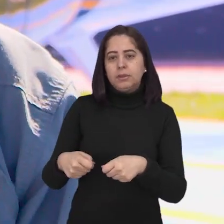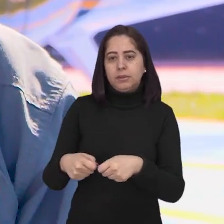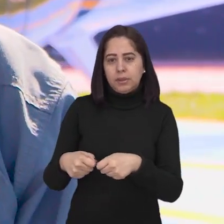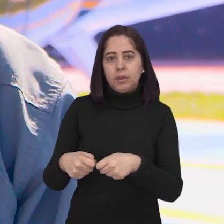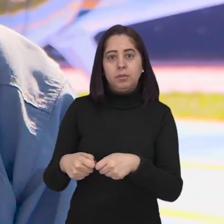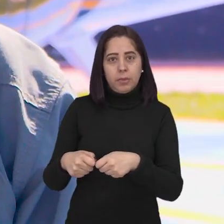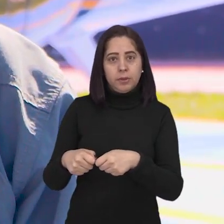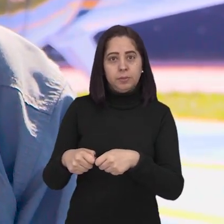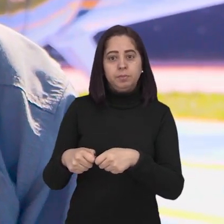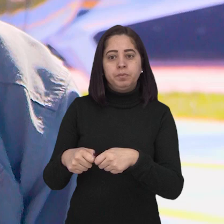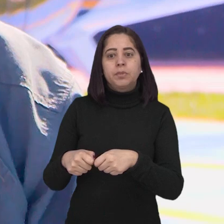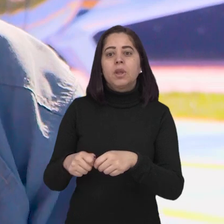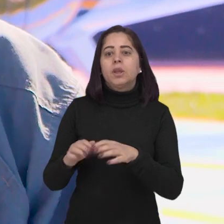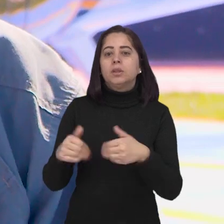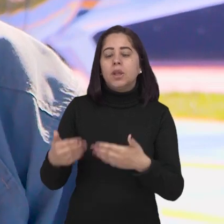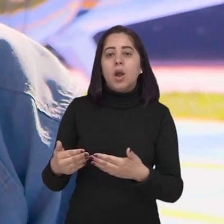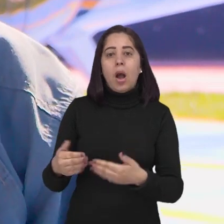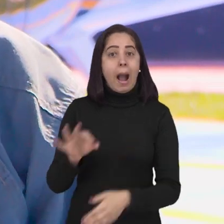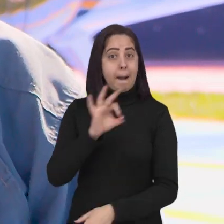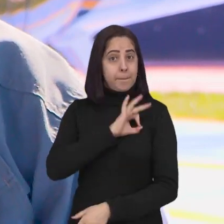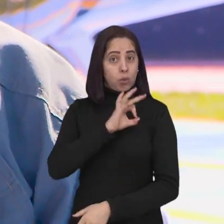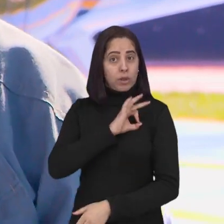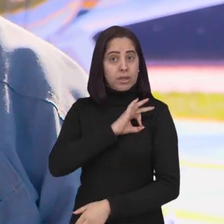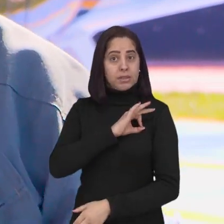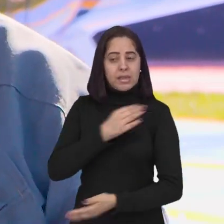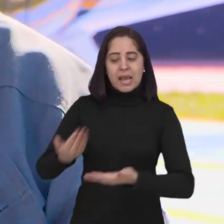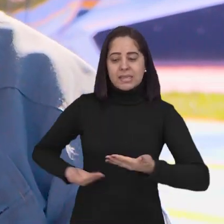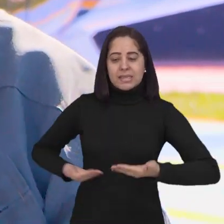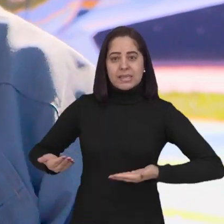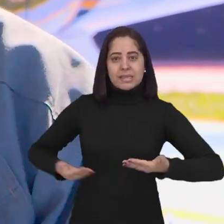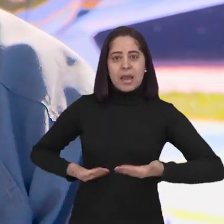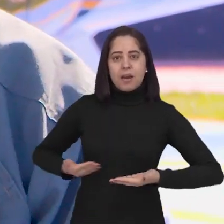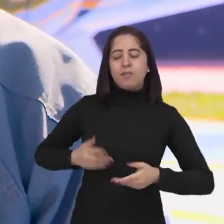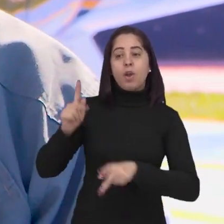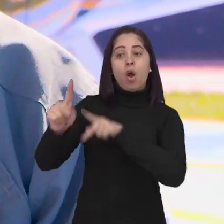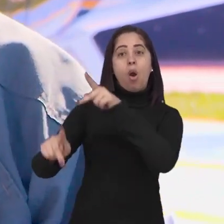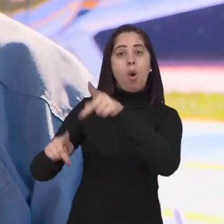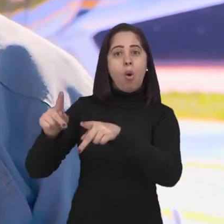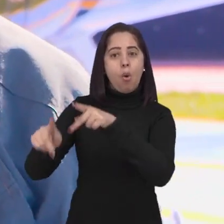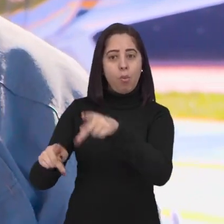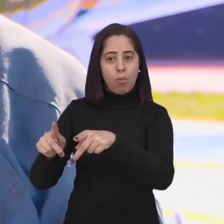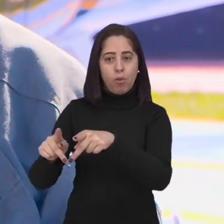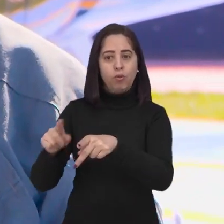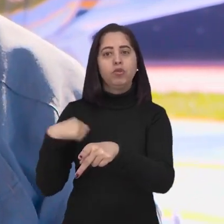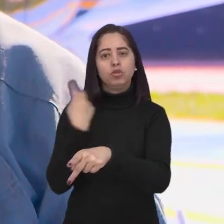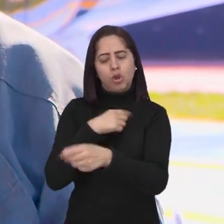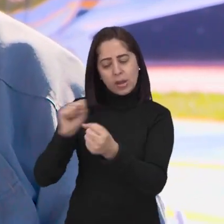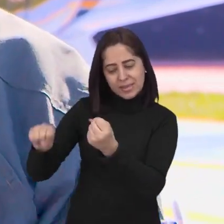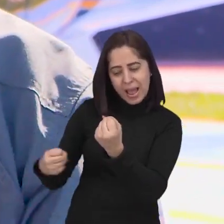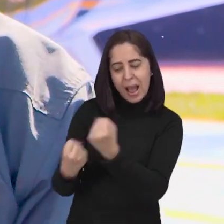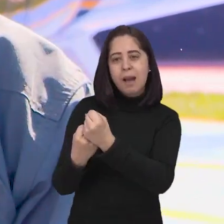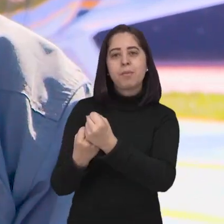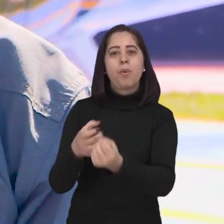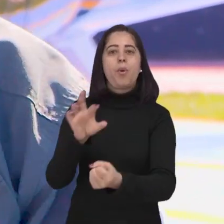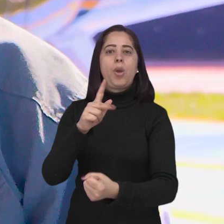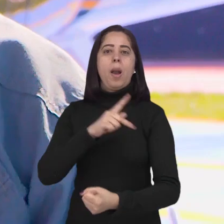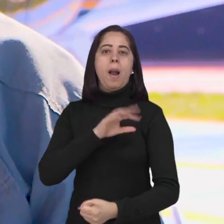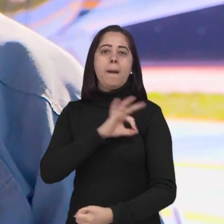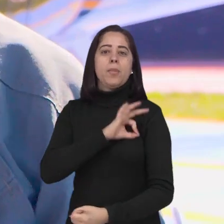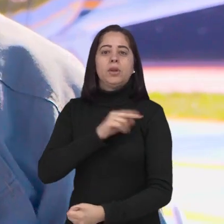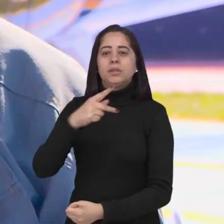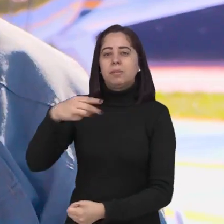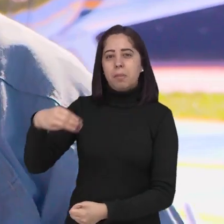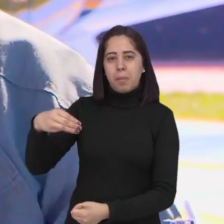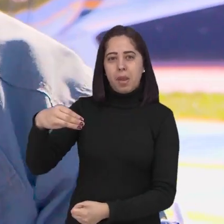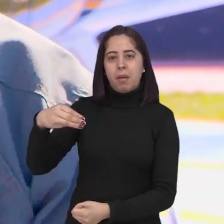que eu digo, a população, né? Porque a polícia está para servir a população. E nós, como órgão de apoio da Polícia Militar,